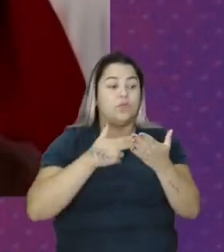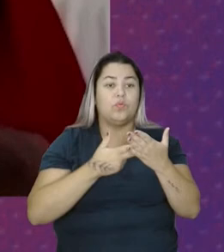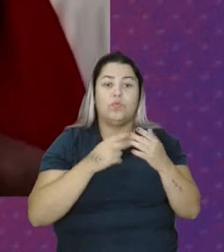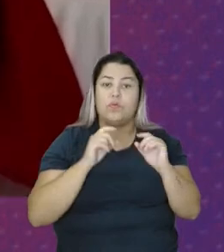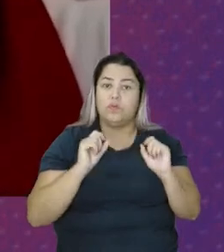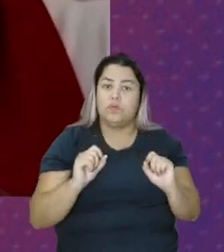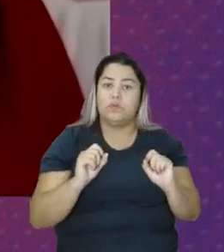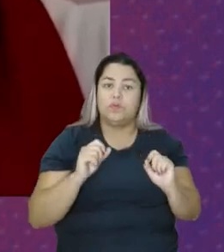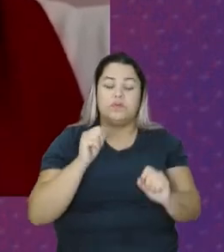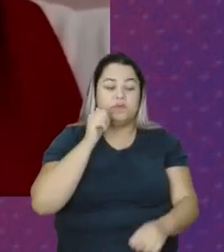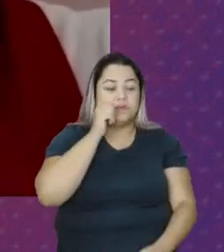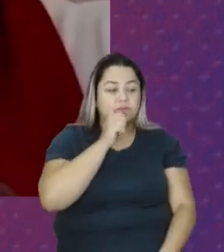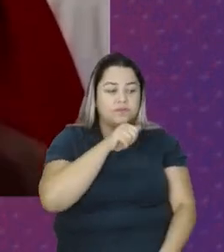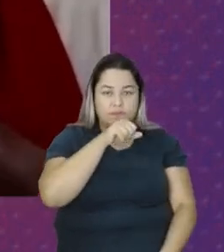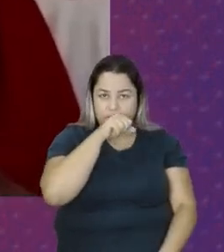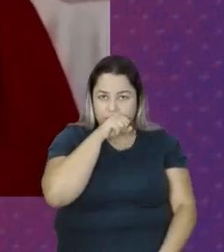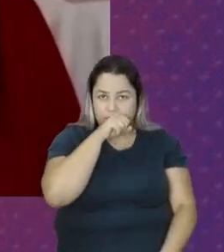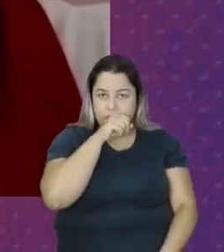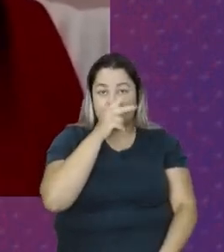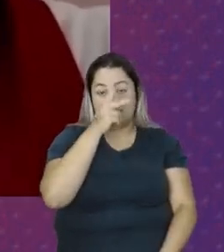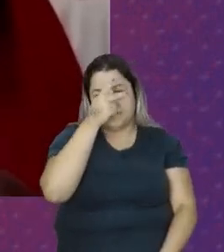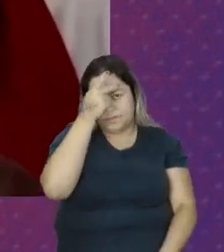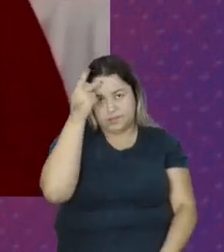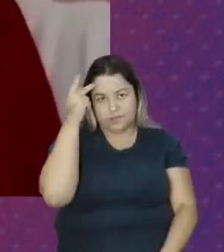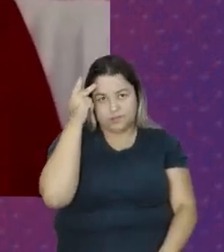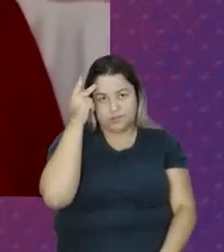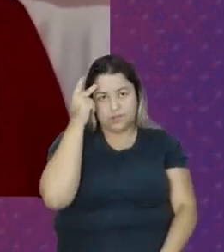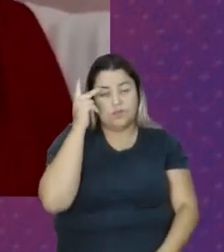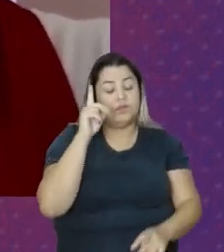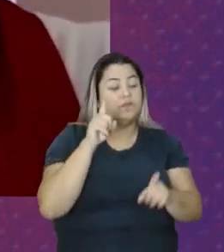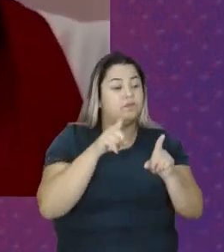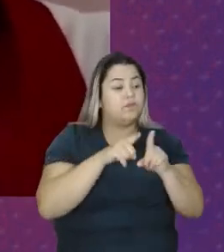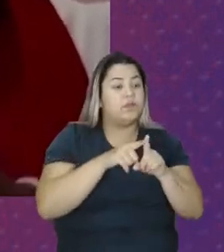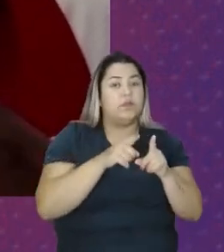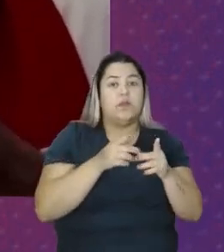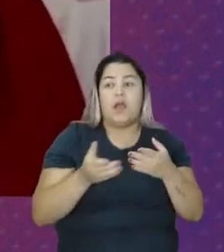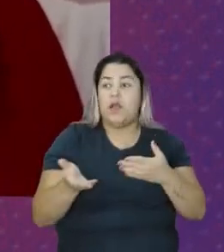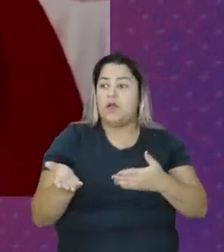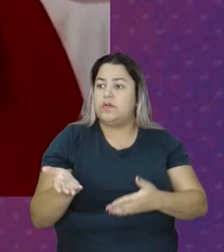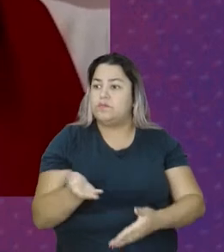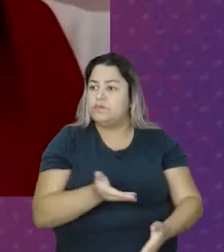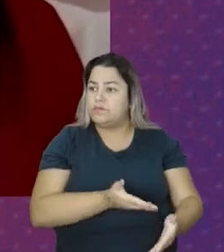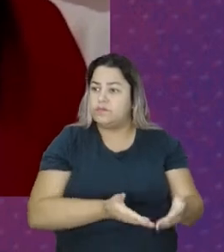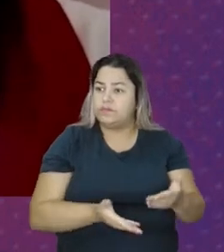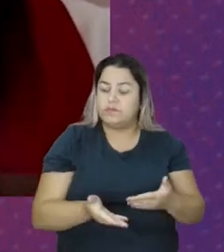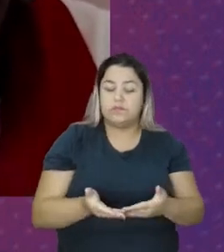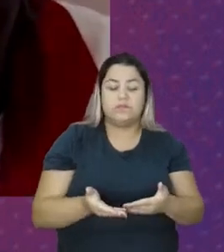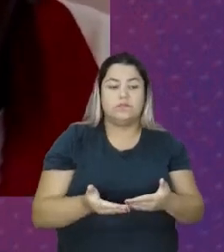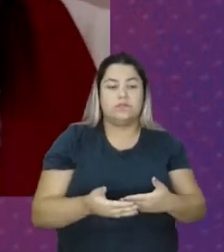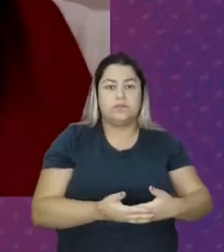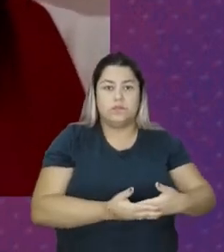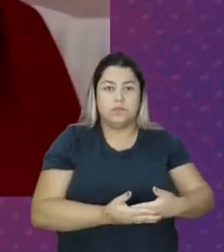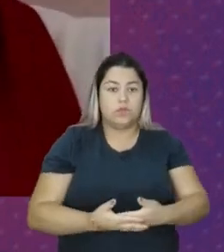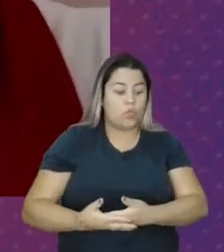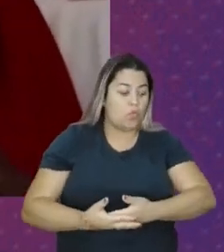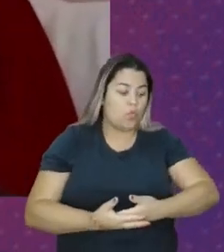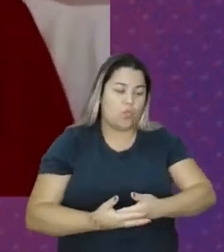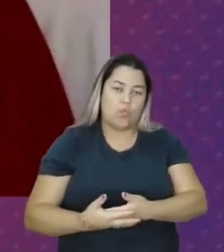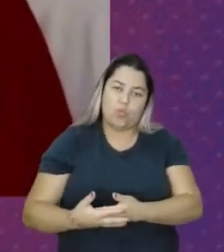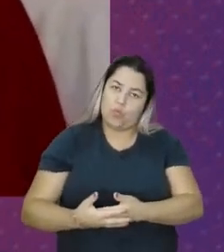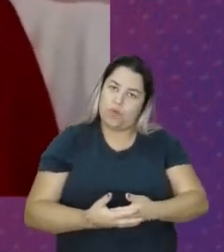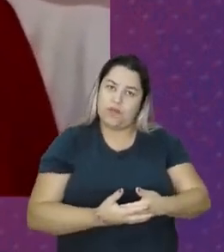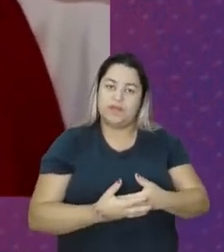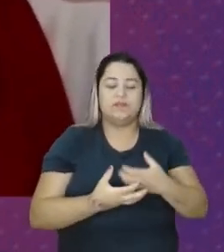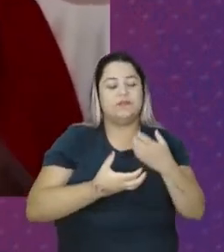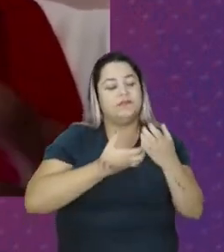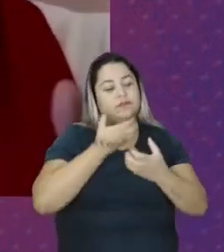quando as mães, as pessoas, embalam as crianças nos seus berços, quando pequenas, e